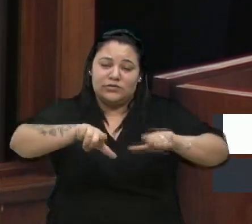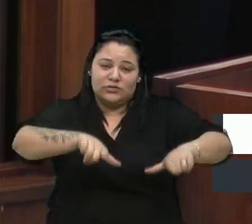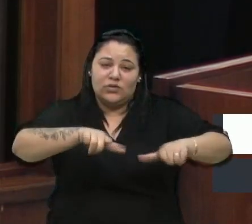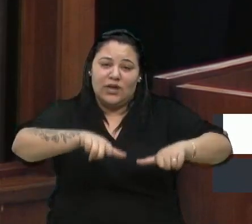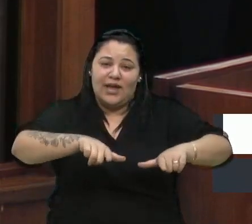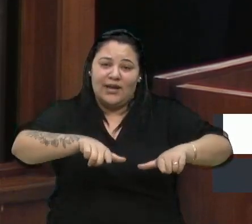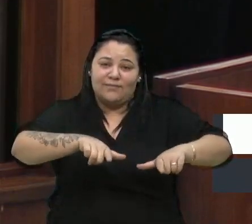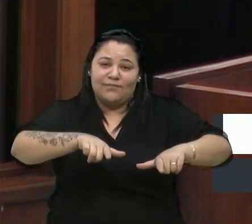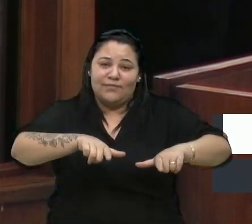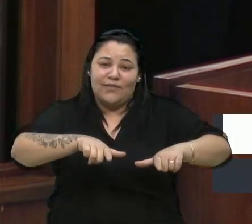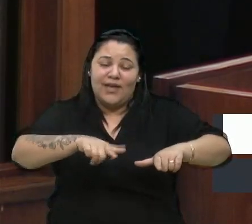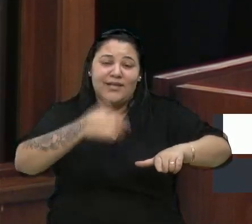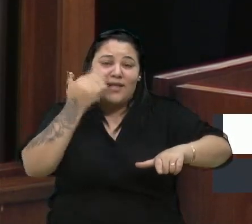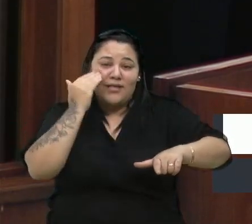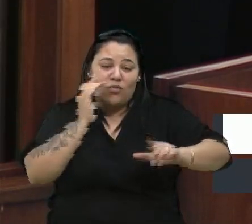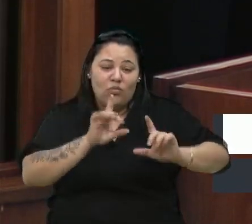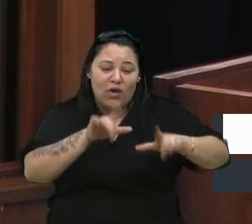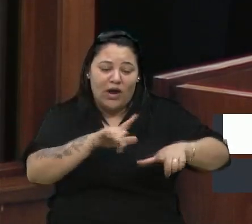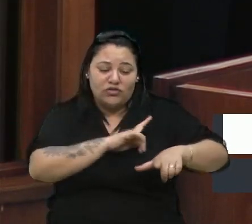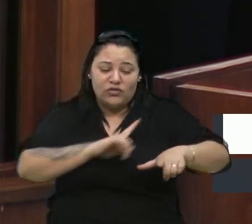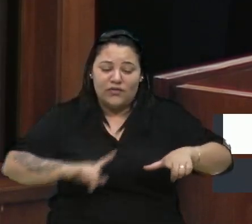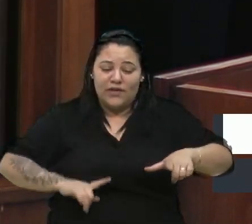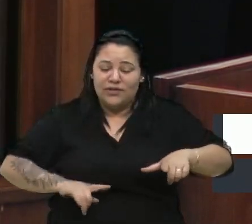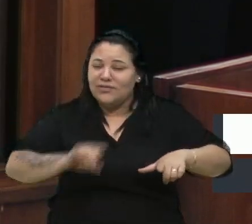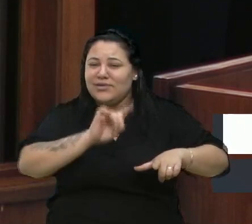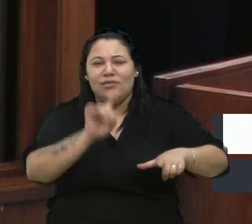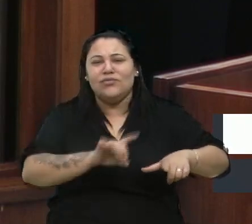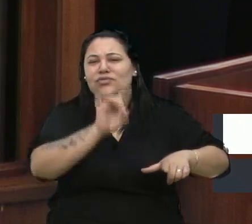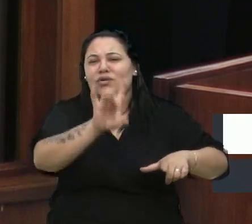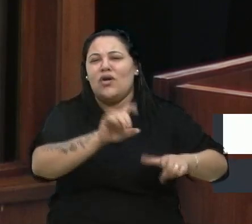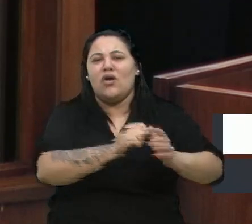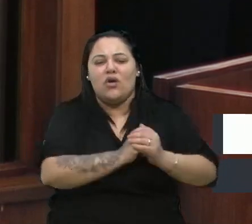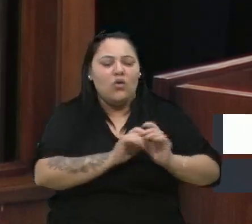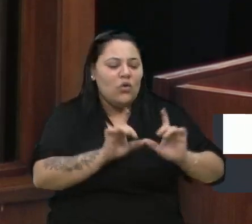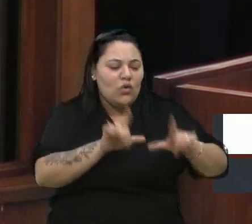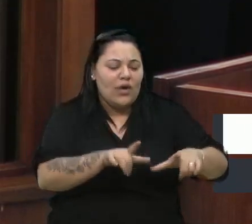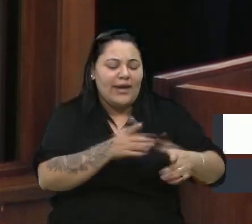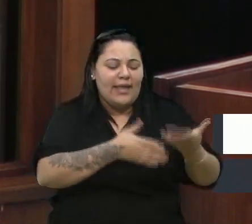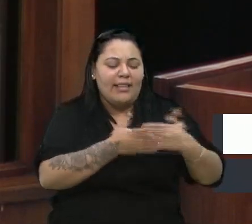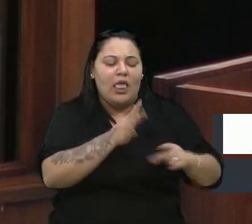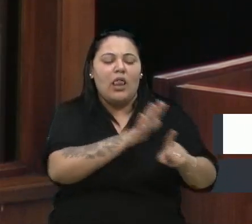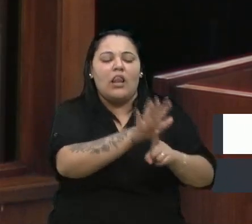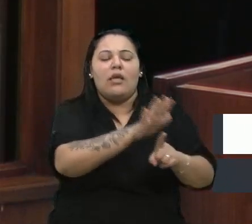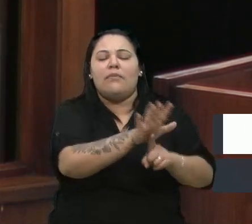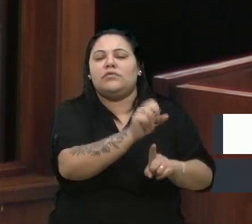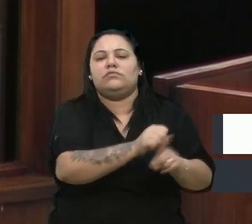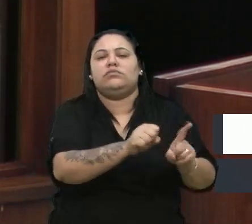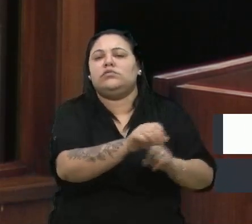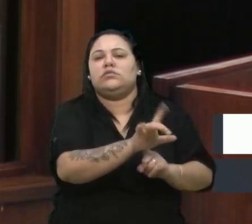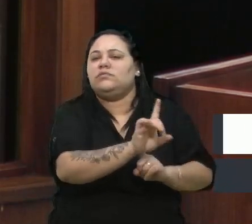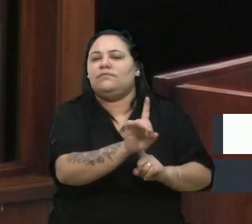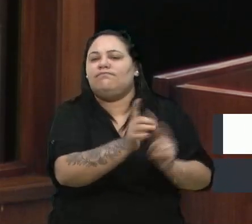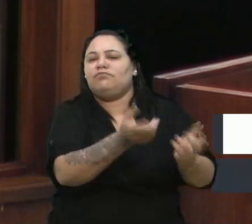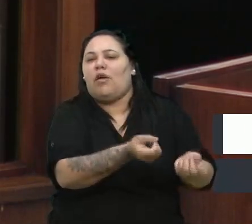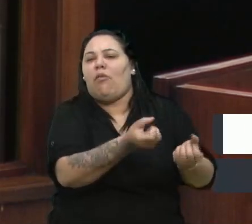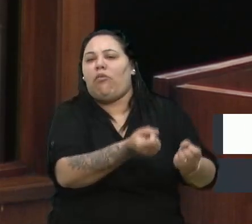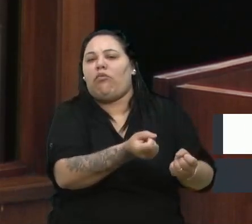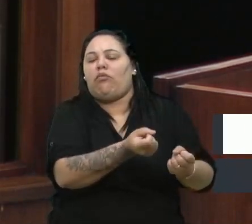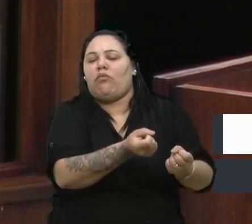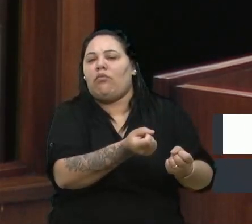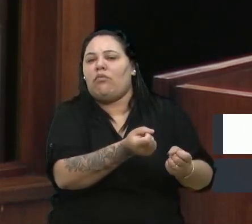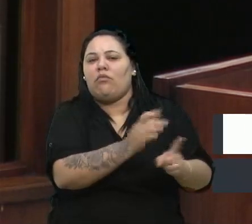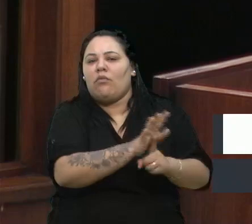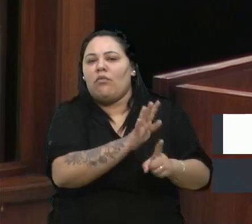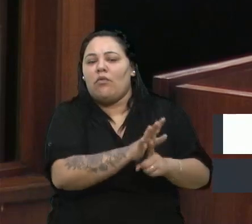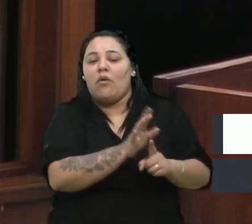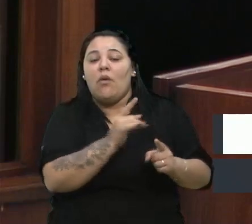governo não só como um lugar que ele supre demandas, Porque as demandas, elas